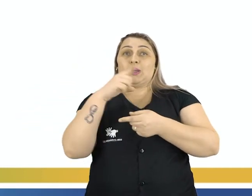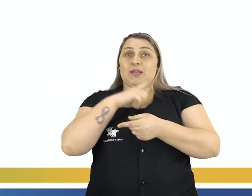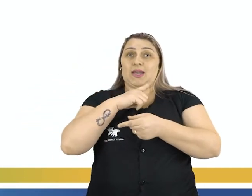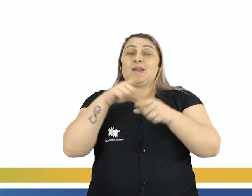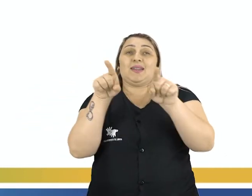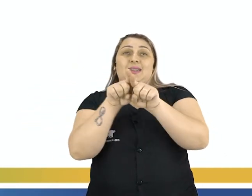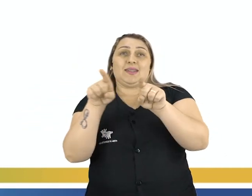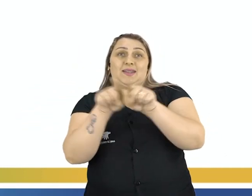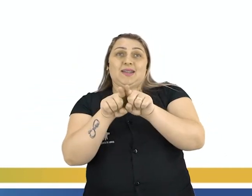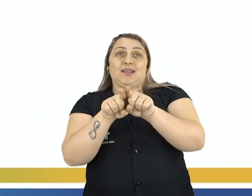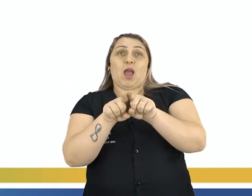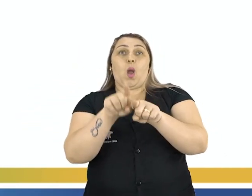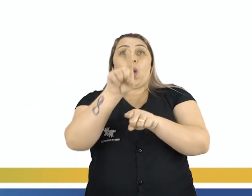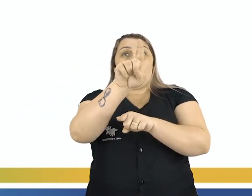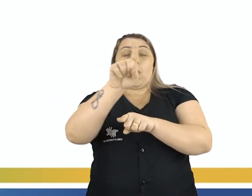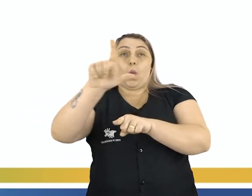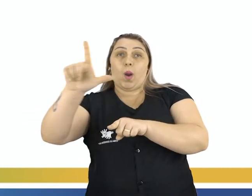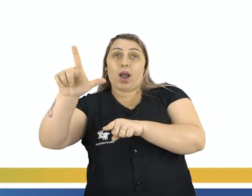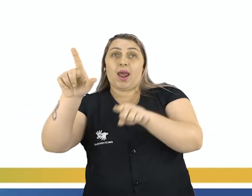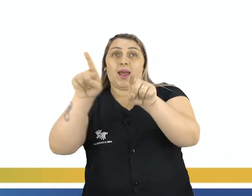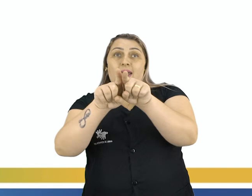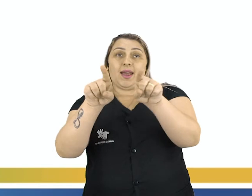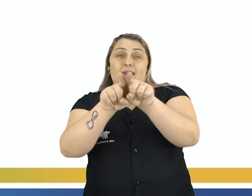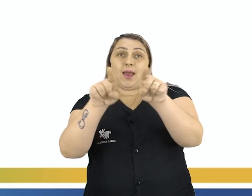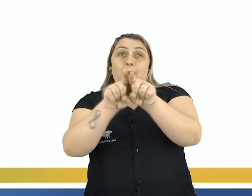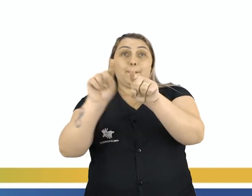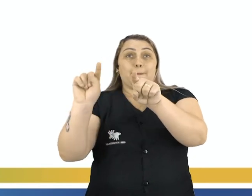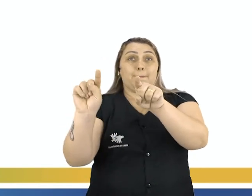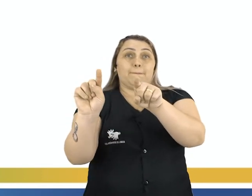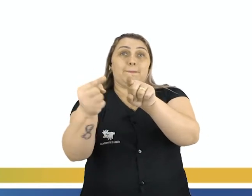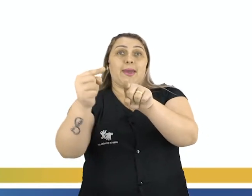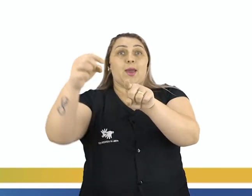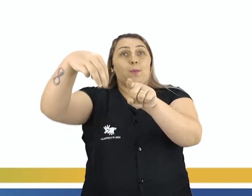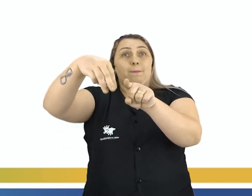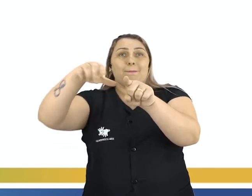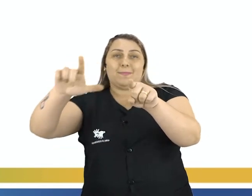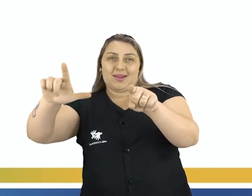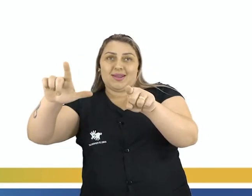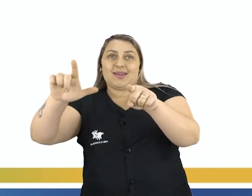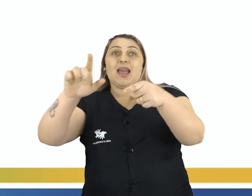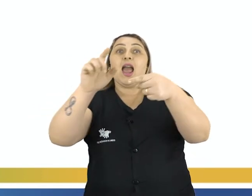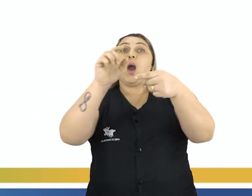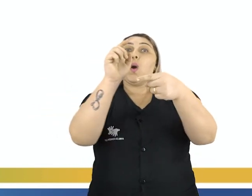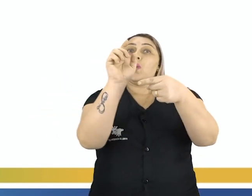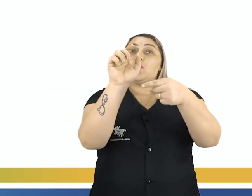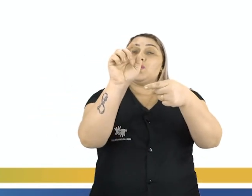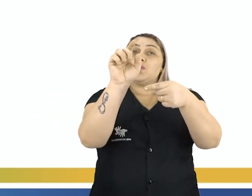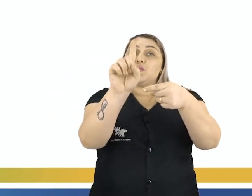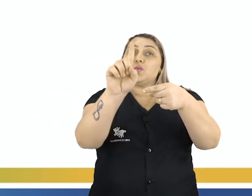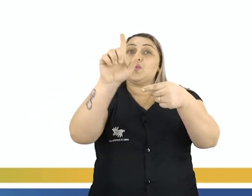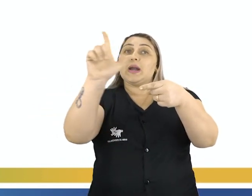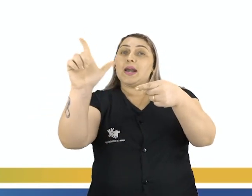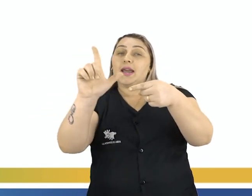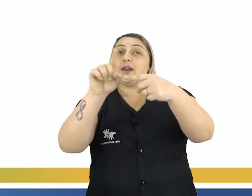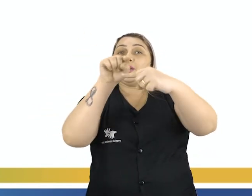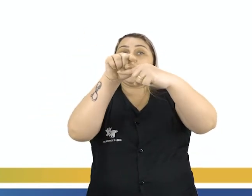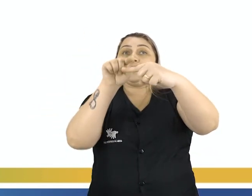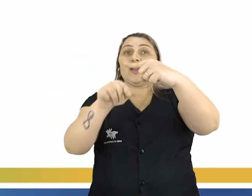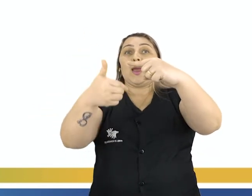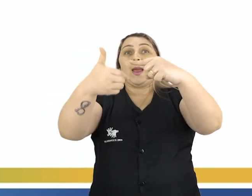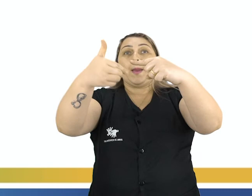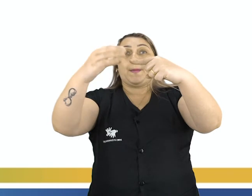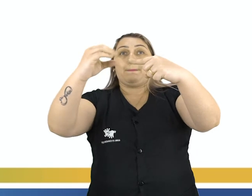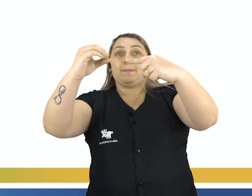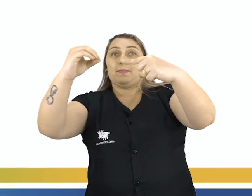também, 1 litro, ele também corresponde a 1000 mililitros, que é 1 litro dividido em